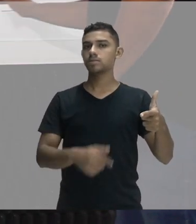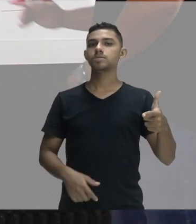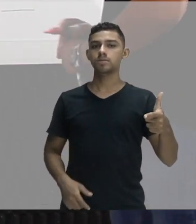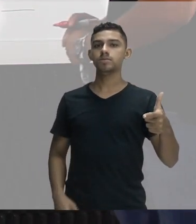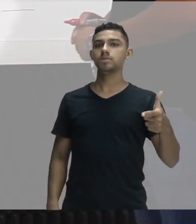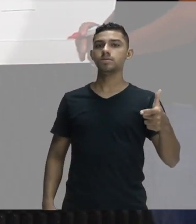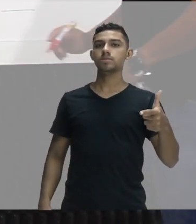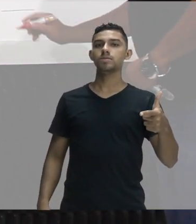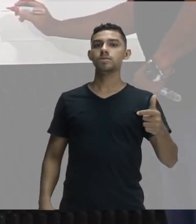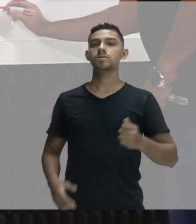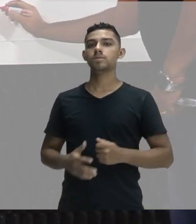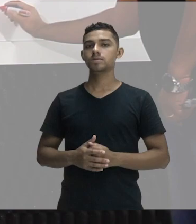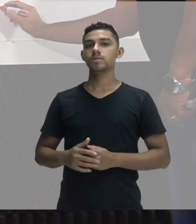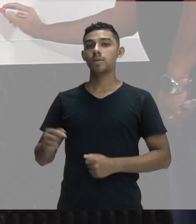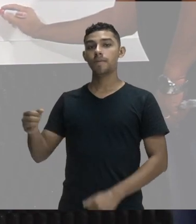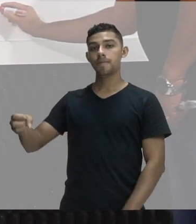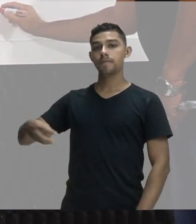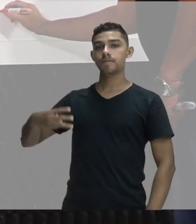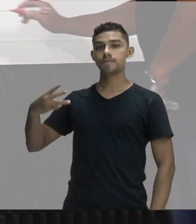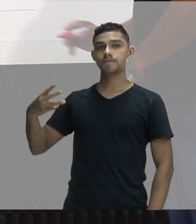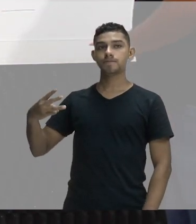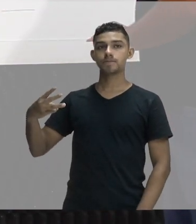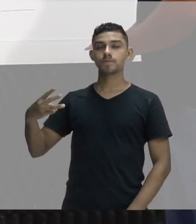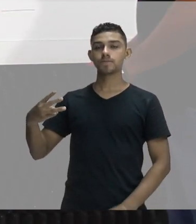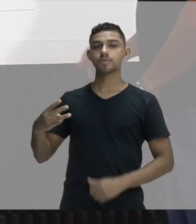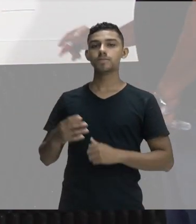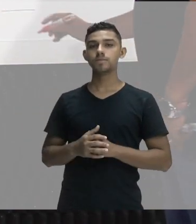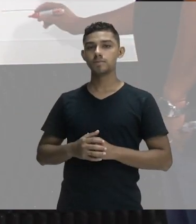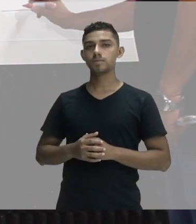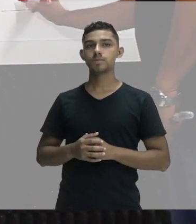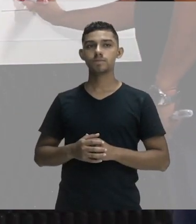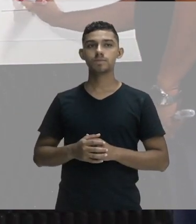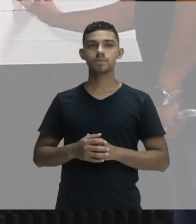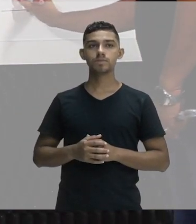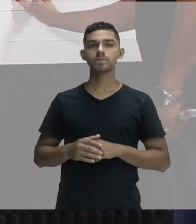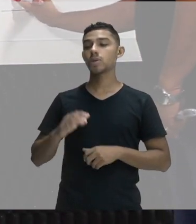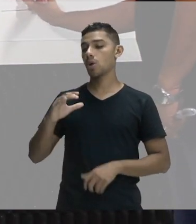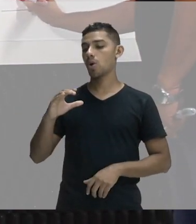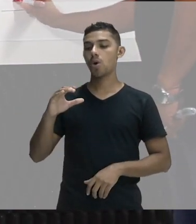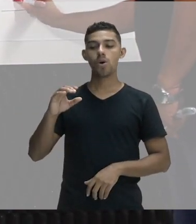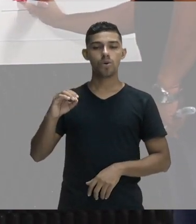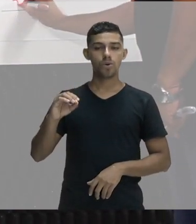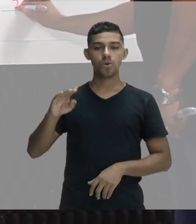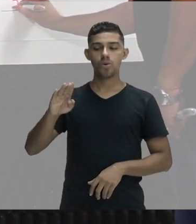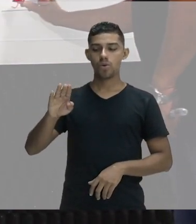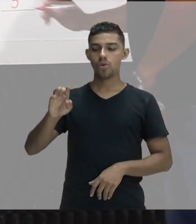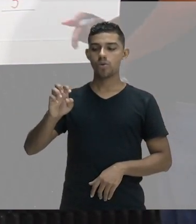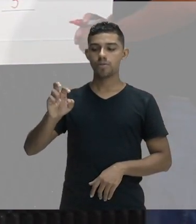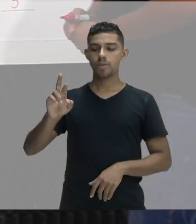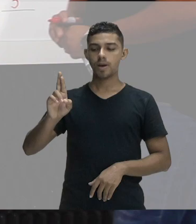de sorvete e você tem aqui 3 coberturas